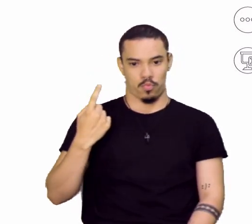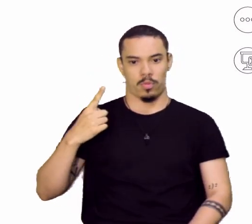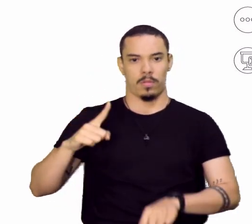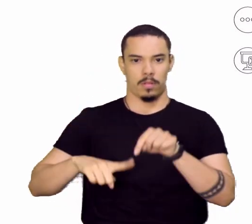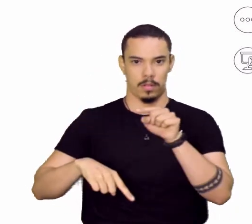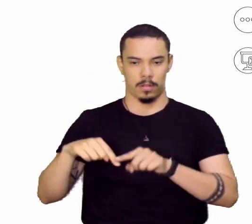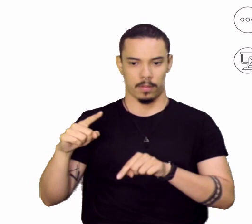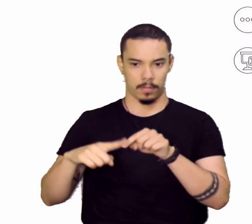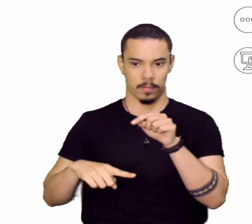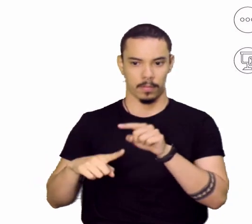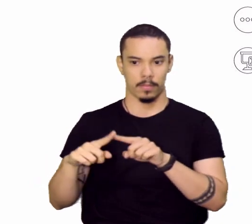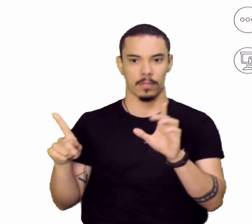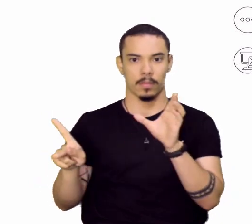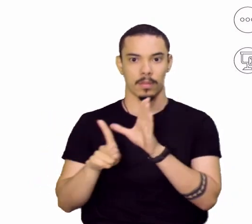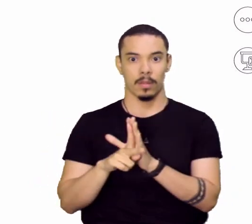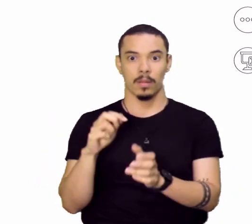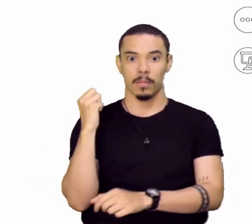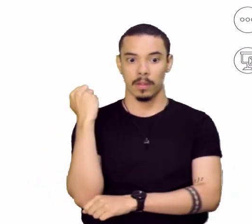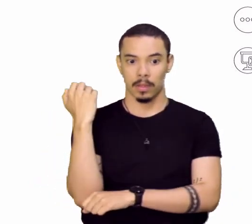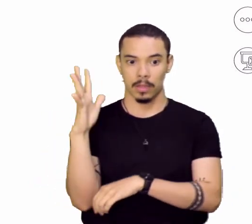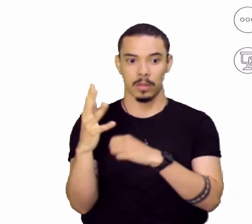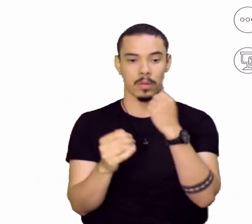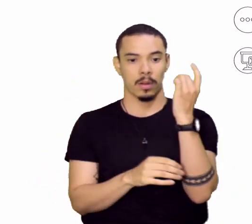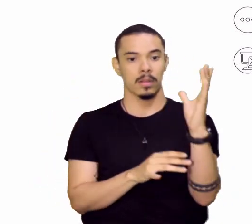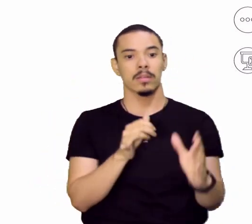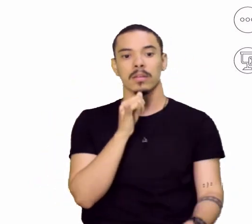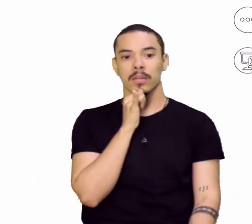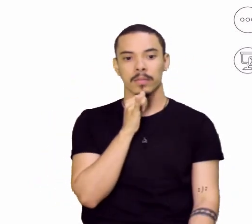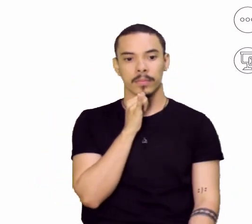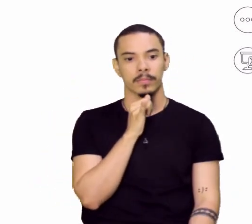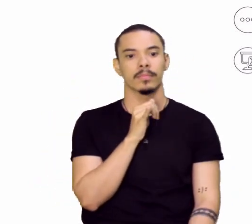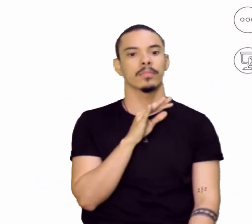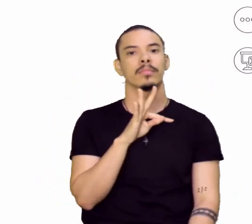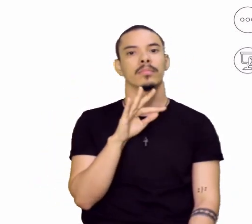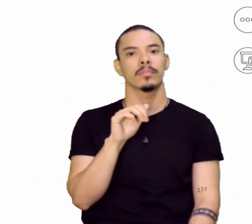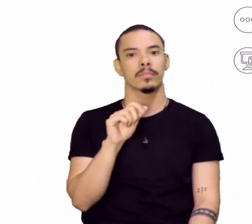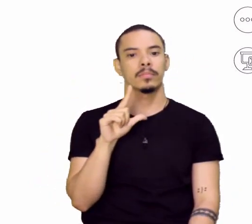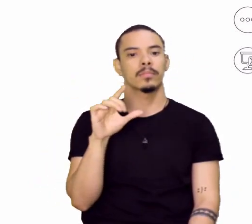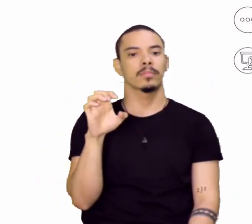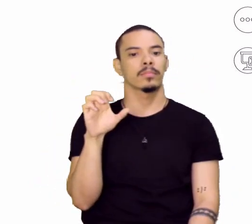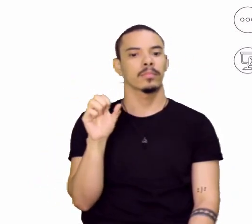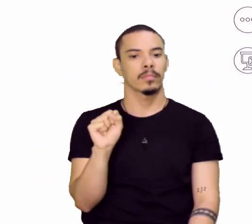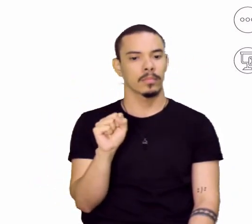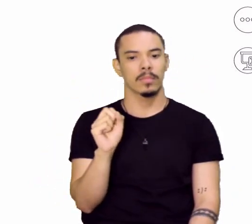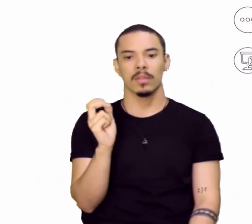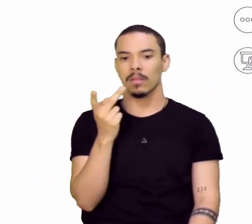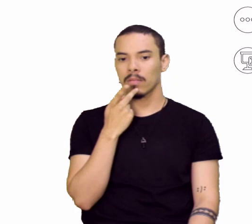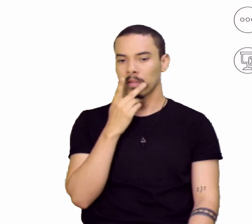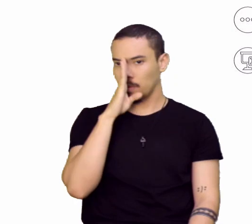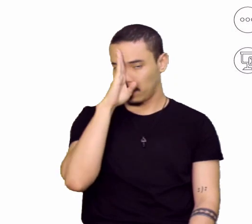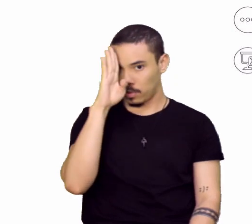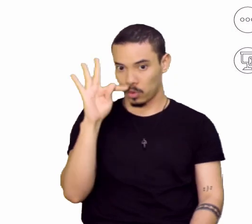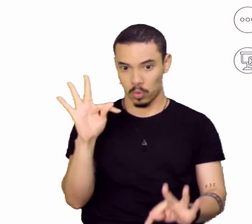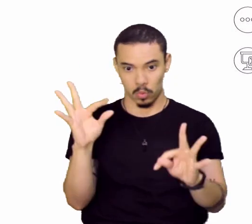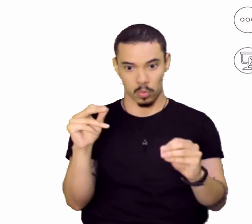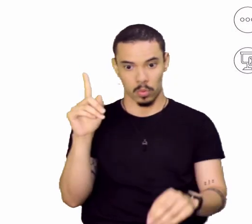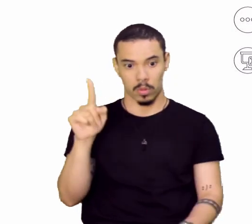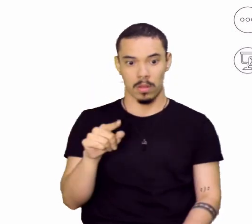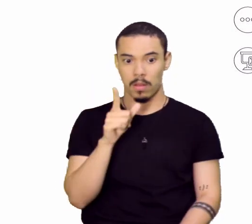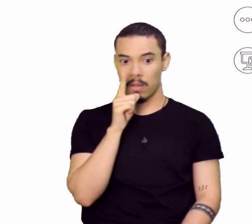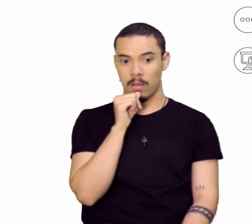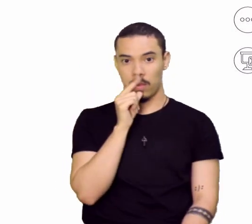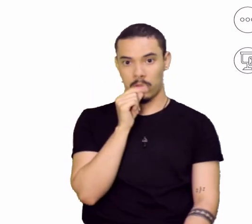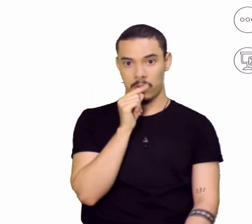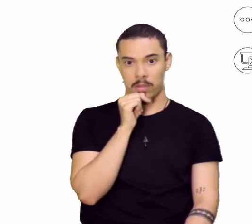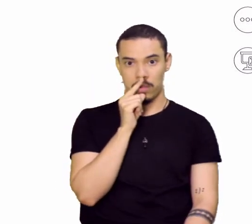elemento vindo lá da natureza. Exemplo, Tales de Mileto, ele disse que o princípio de tudo é a água.